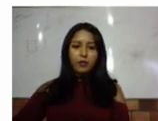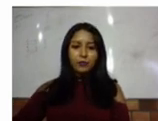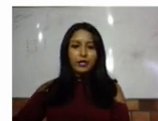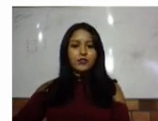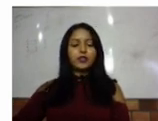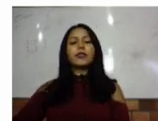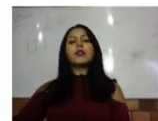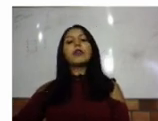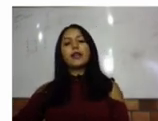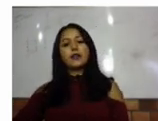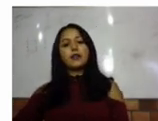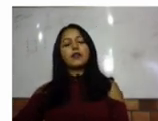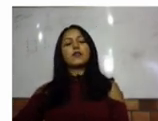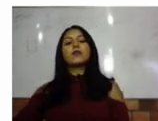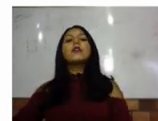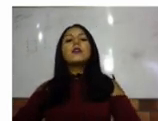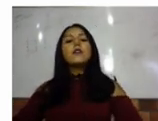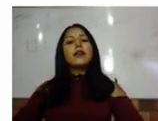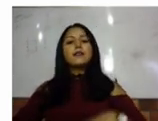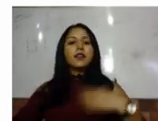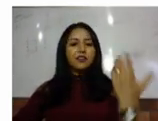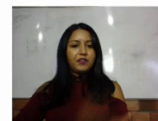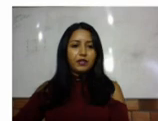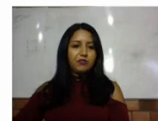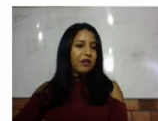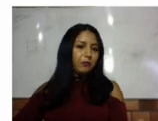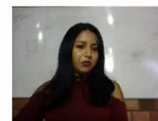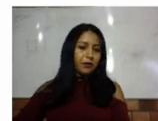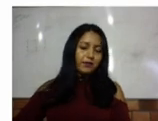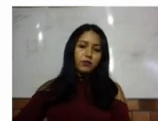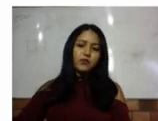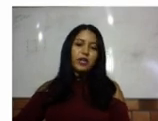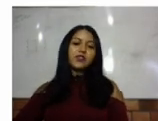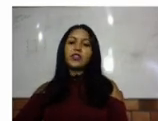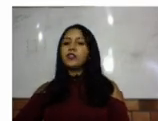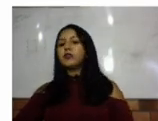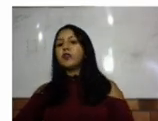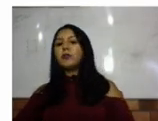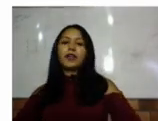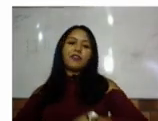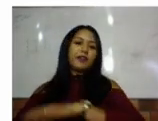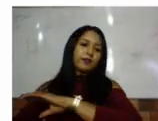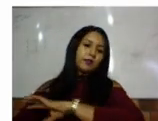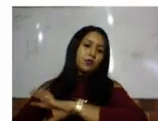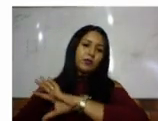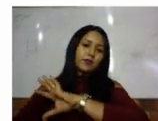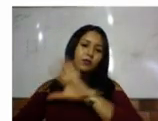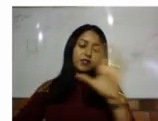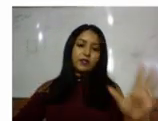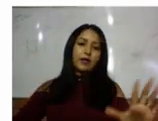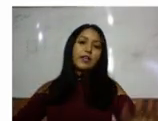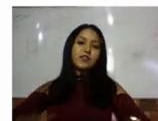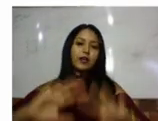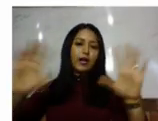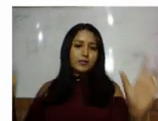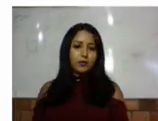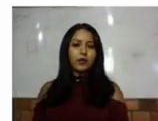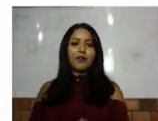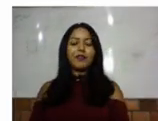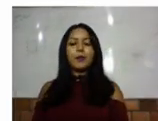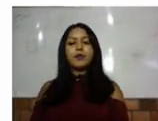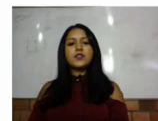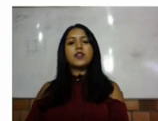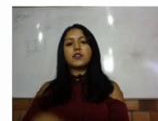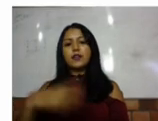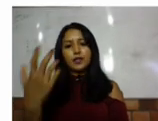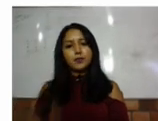aqui agora a gente vai estudar realmente entendeu que é isso que que significa o verbo no presente do indicativo como é que é feita essas conjugações em